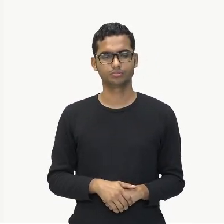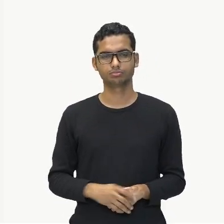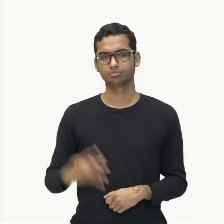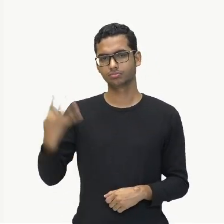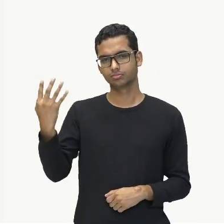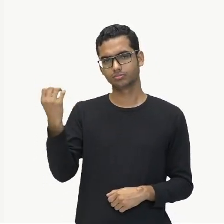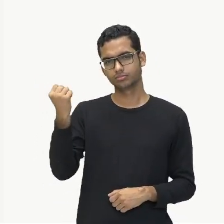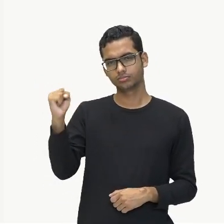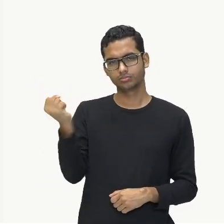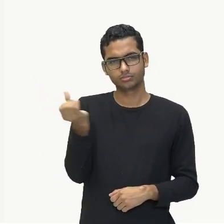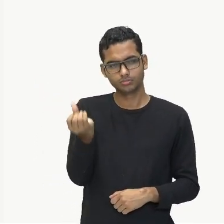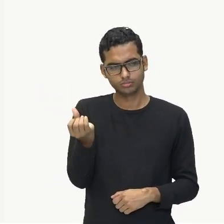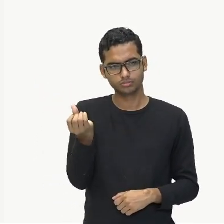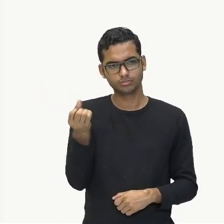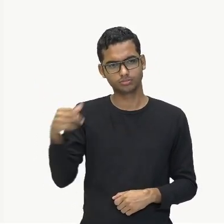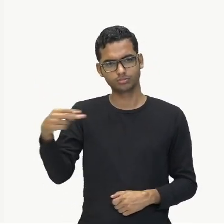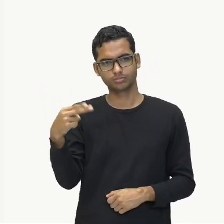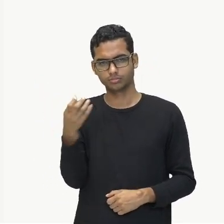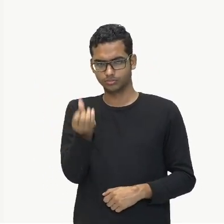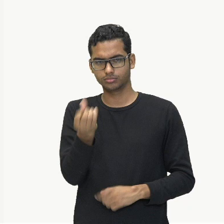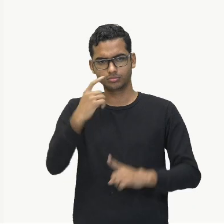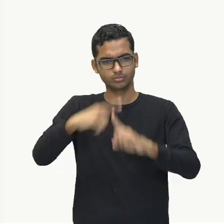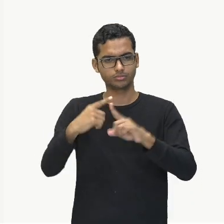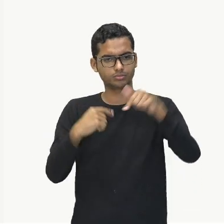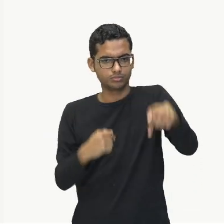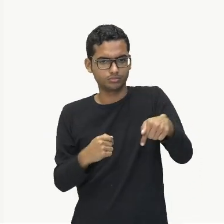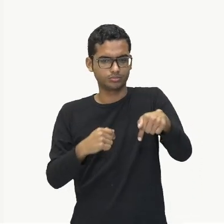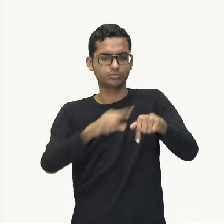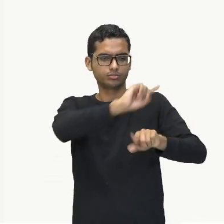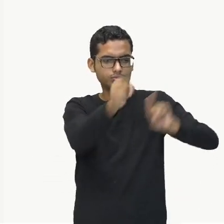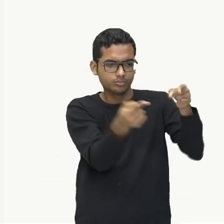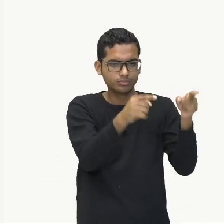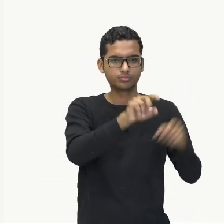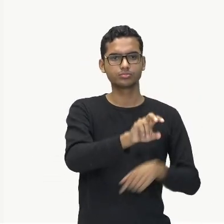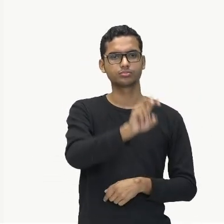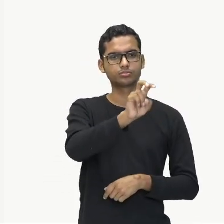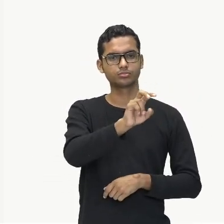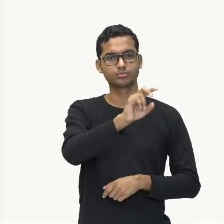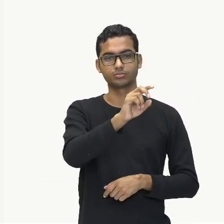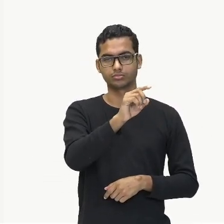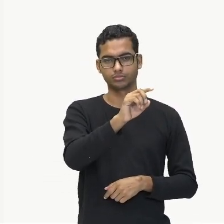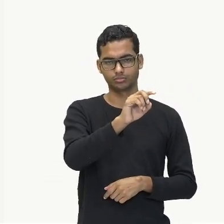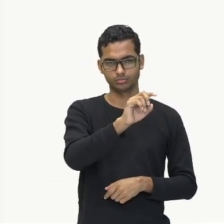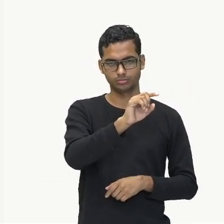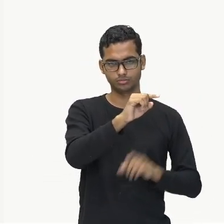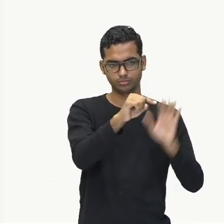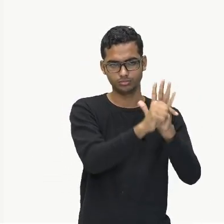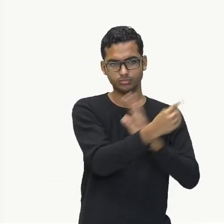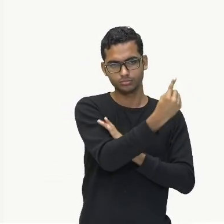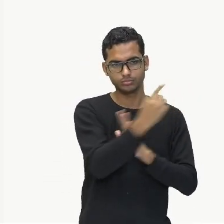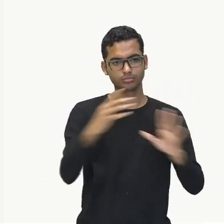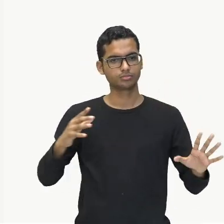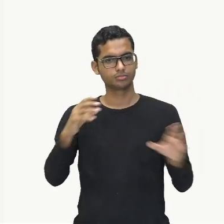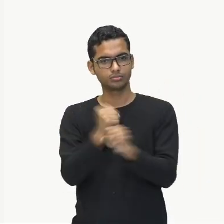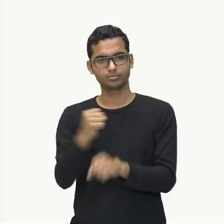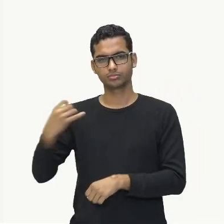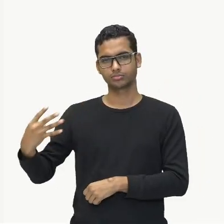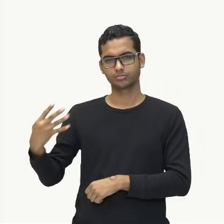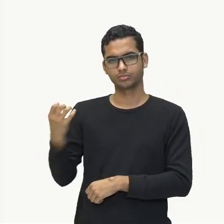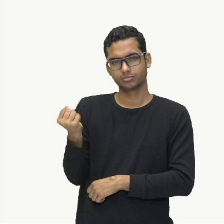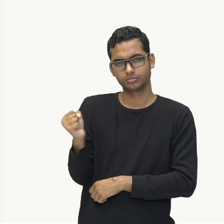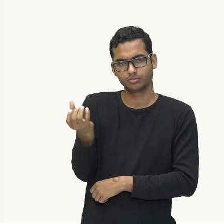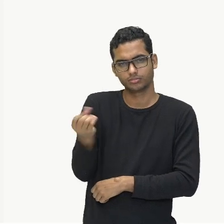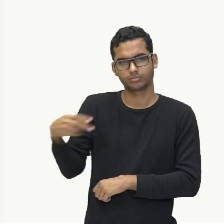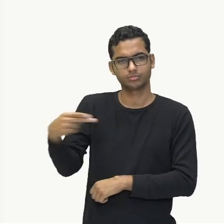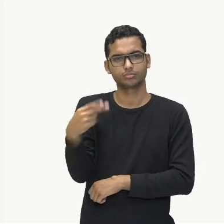486 igual a 6 vezes Q elevado a 4. Tá? E aí, pessoal,